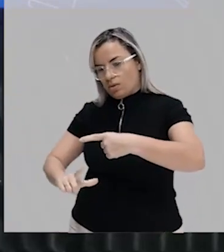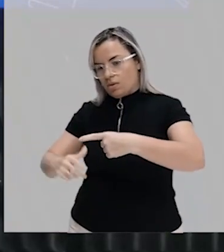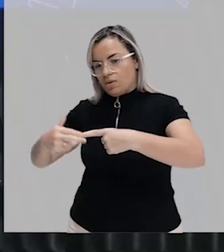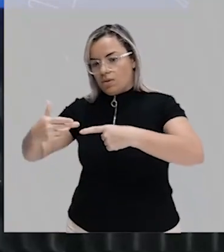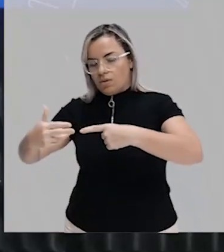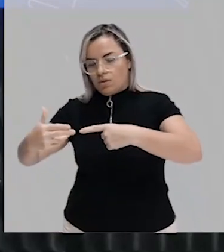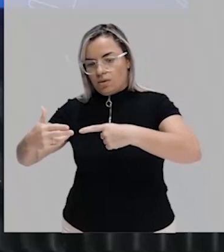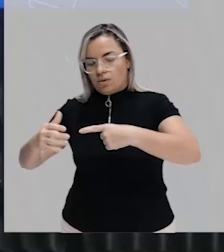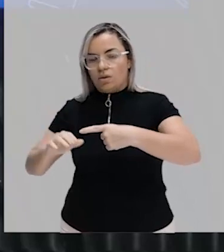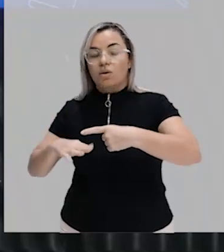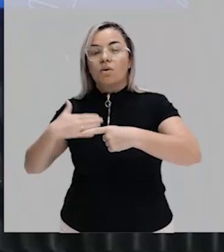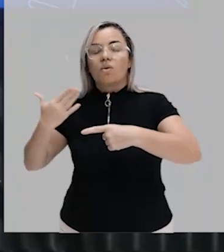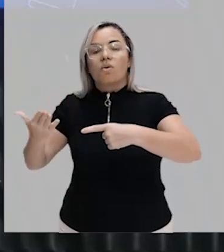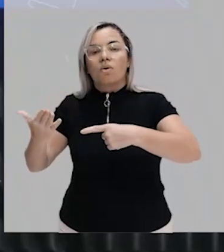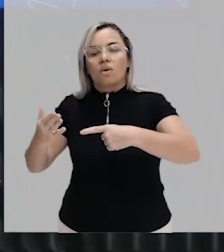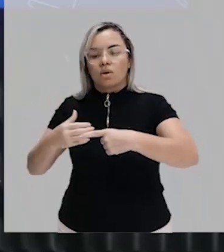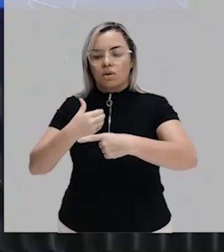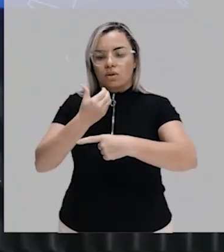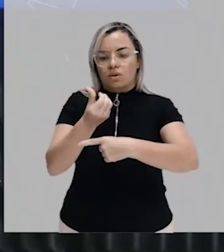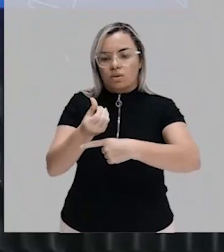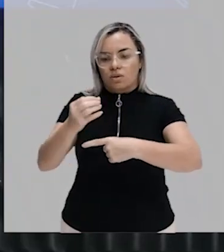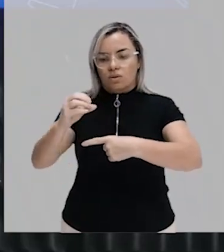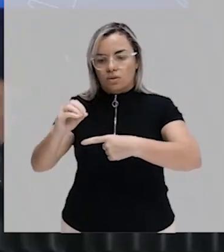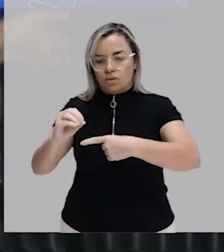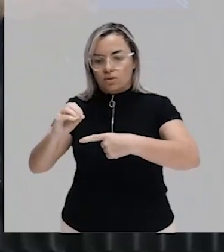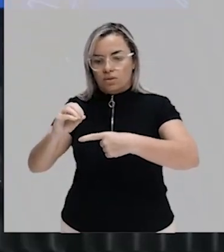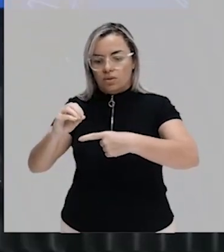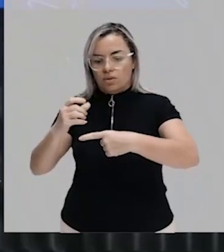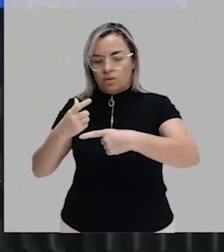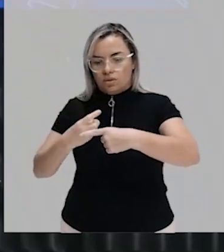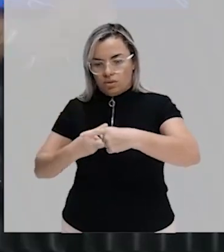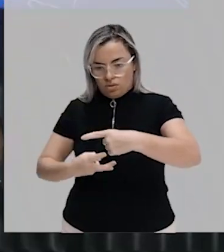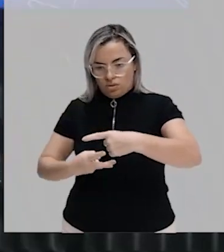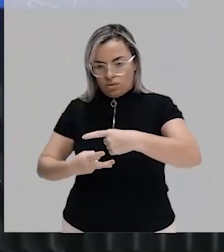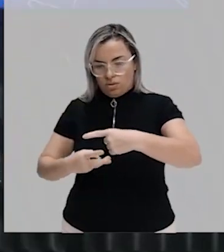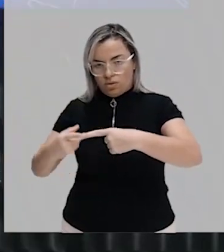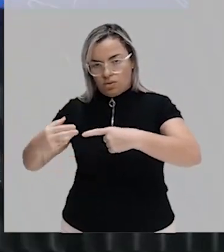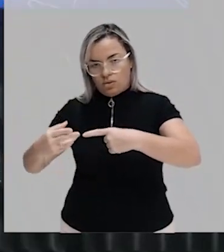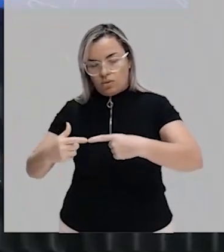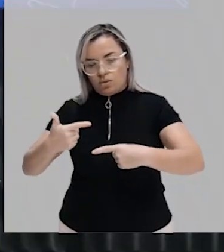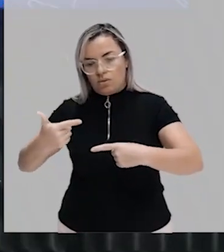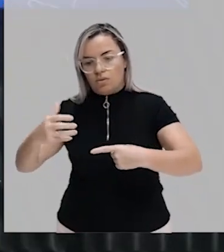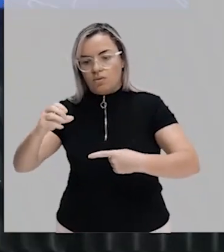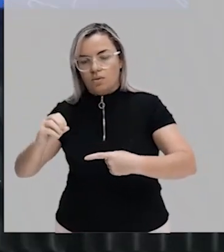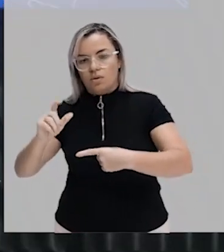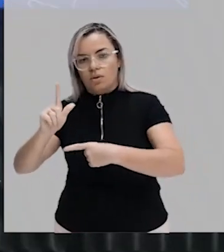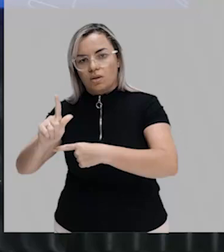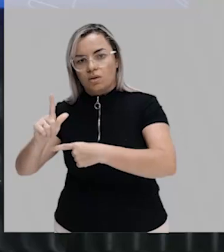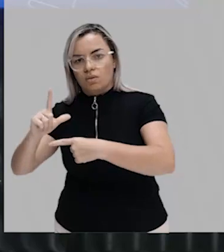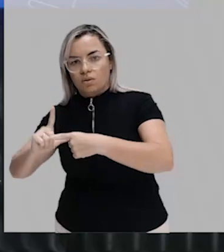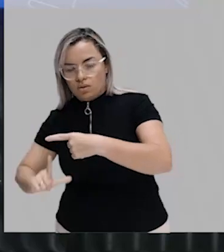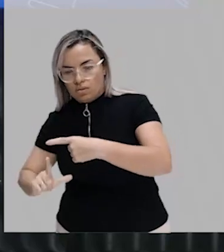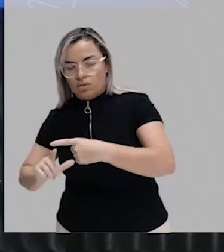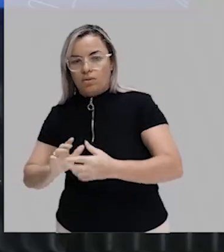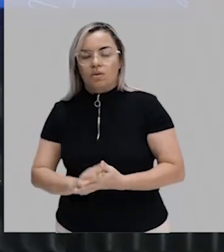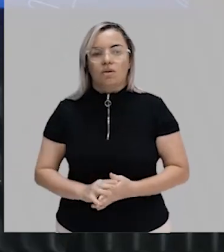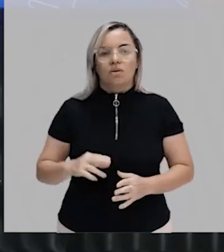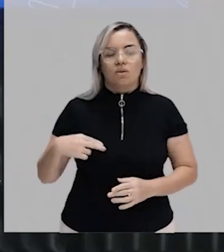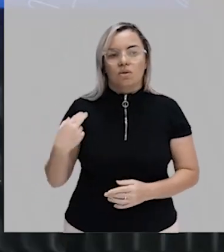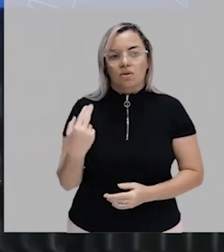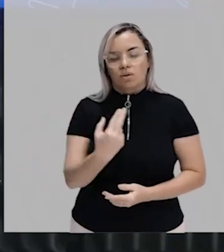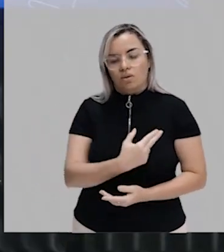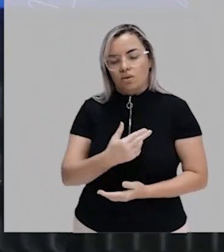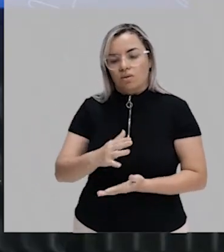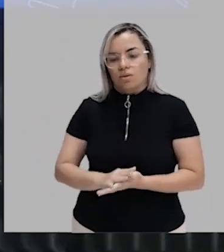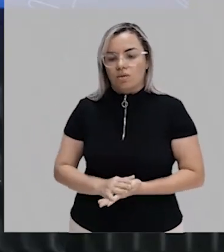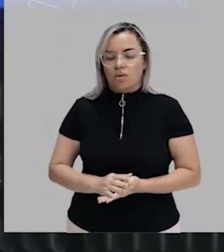ok? 60 dividido por 3, turminha, 20 gramas por litro. Então, nós podemos dizer